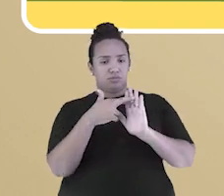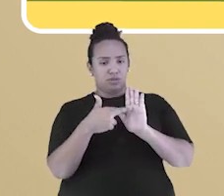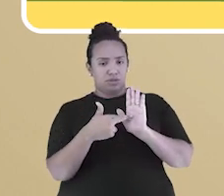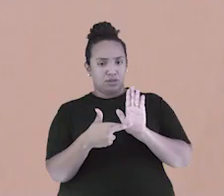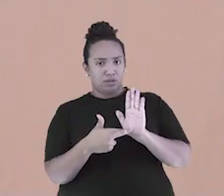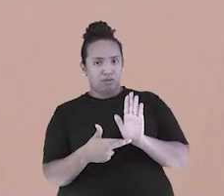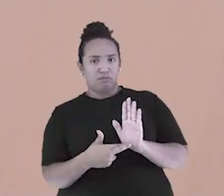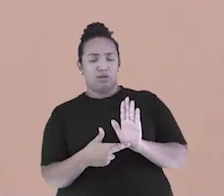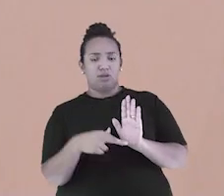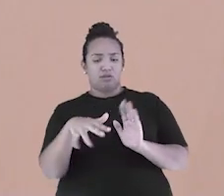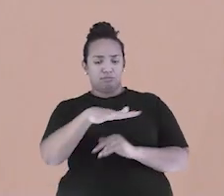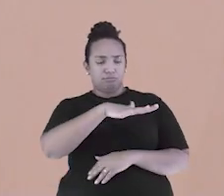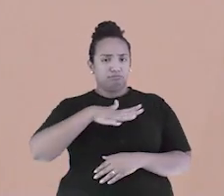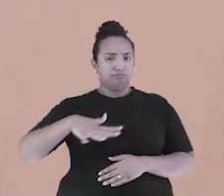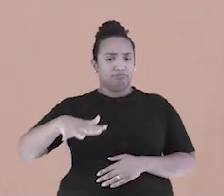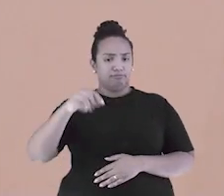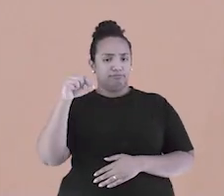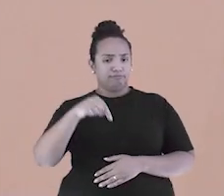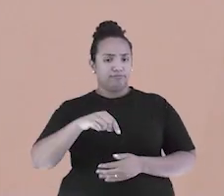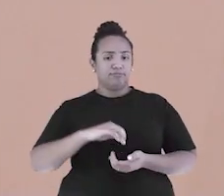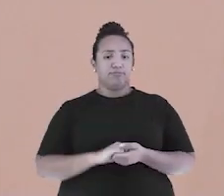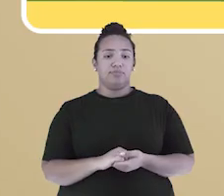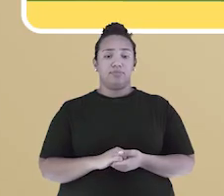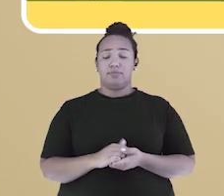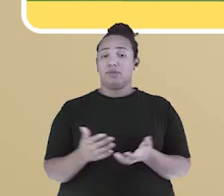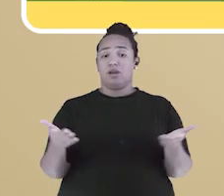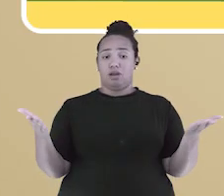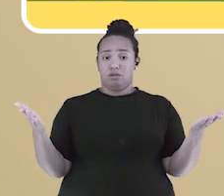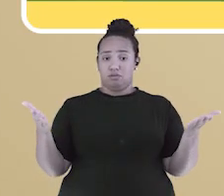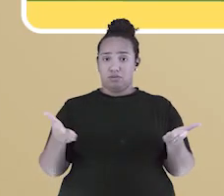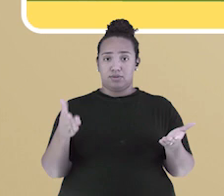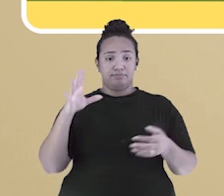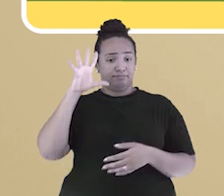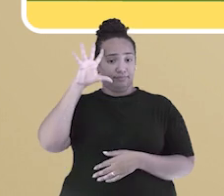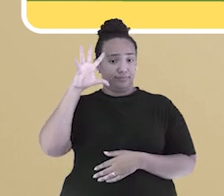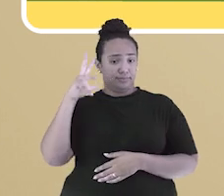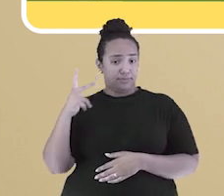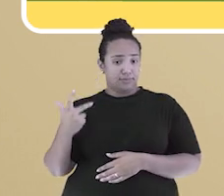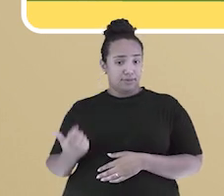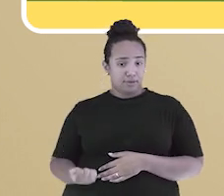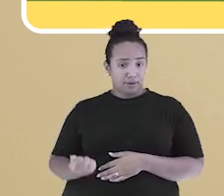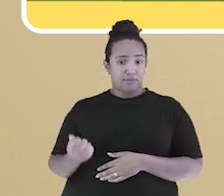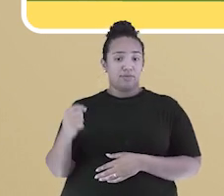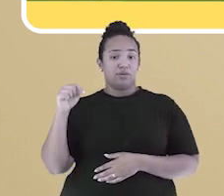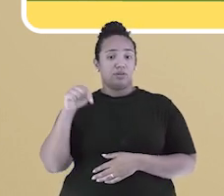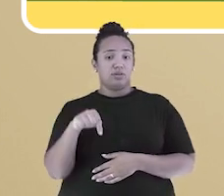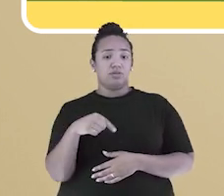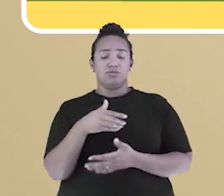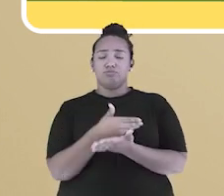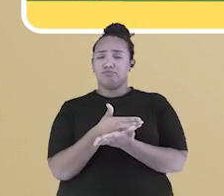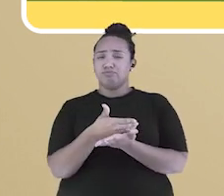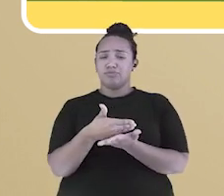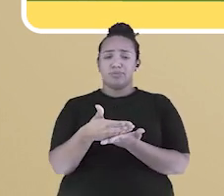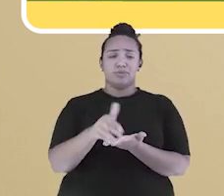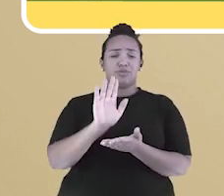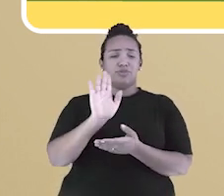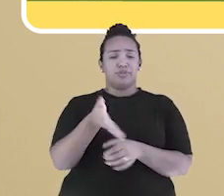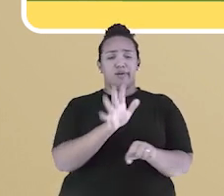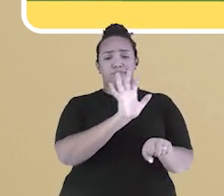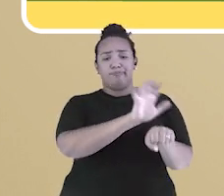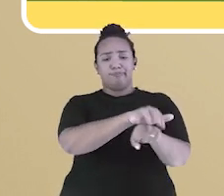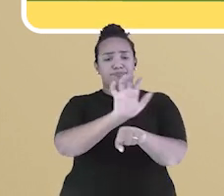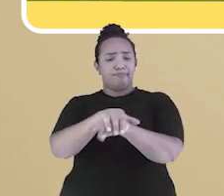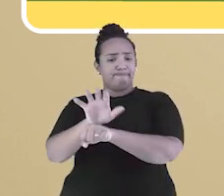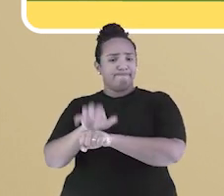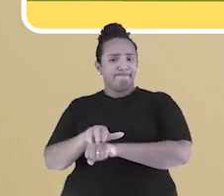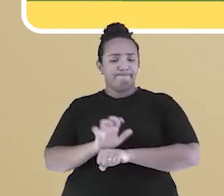região. Já no continente africano, os conflitos existentes foram motivados desde o início da colonização,